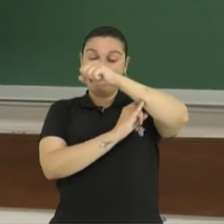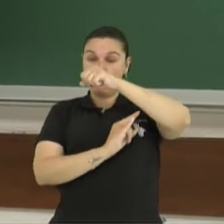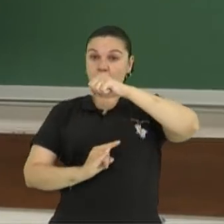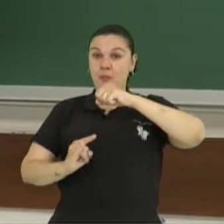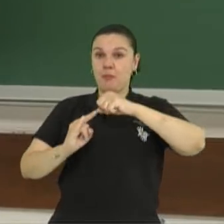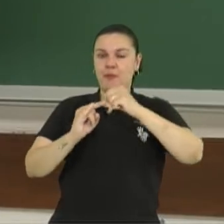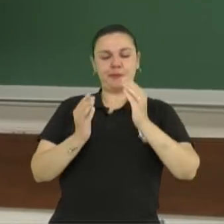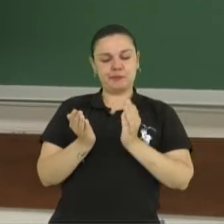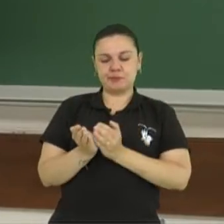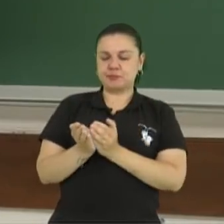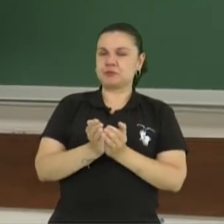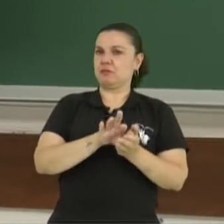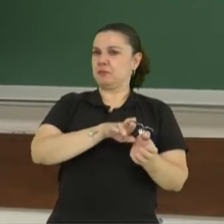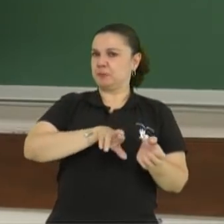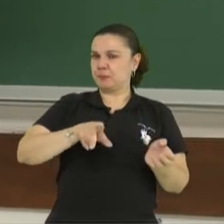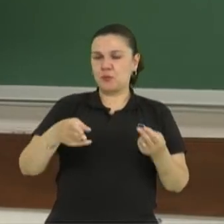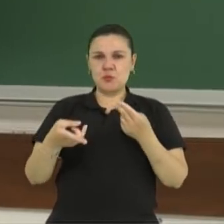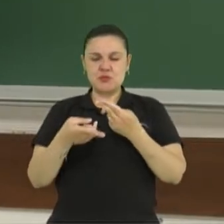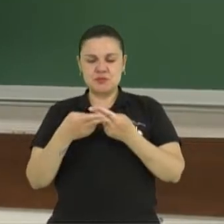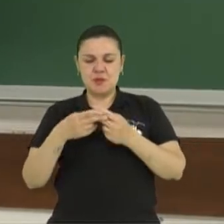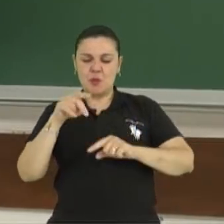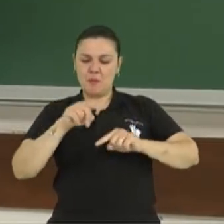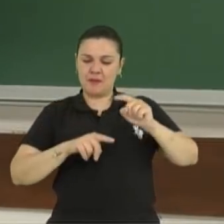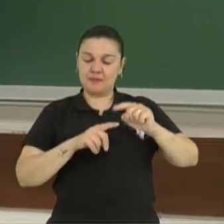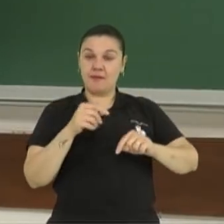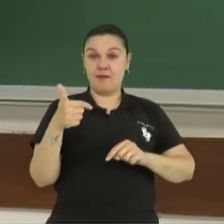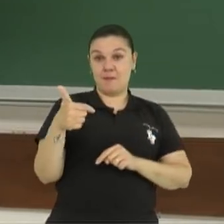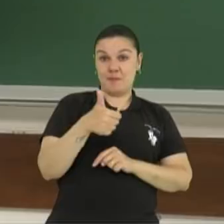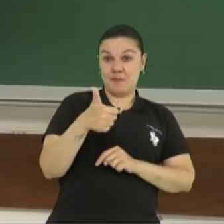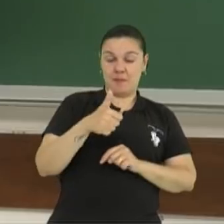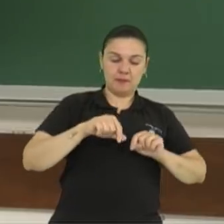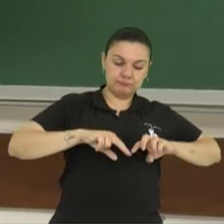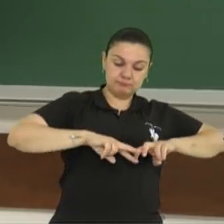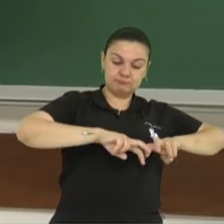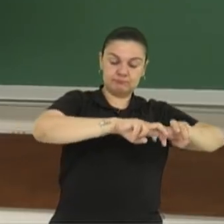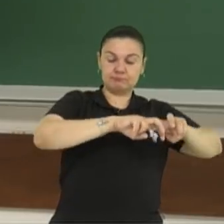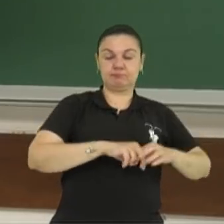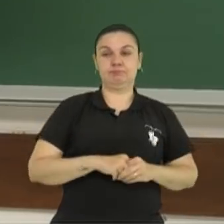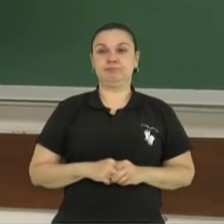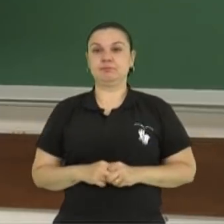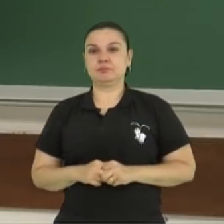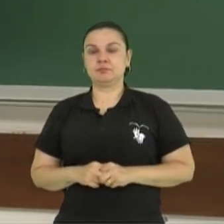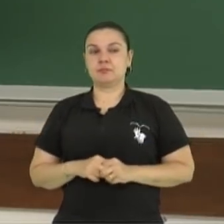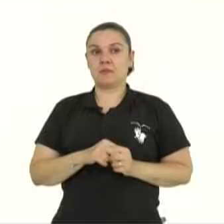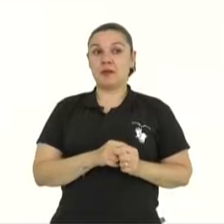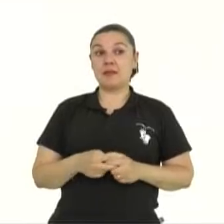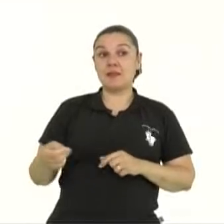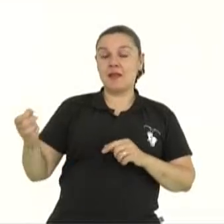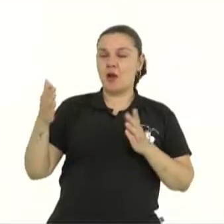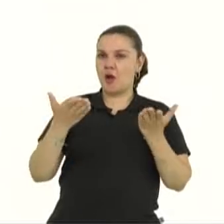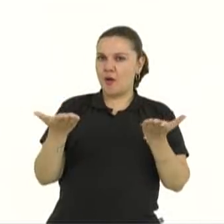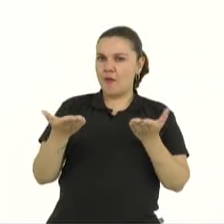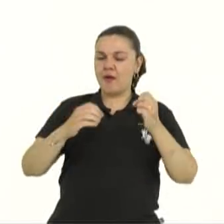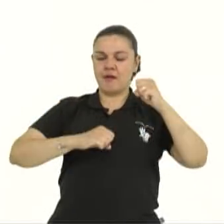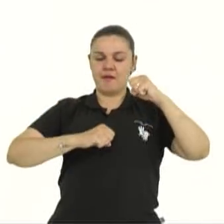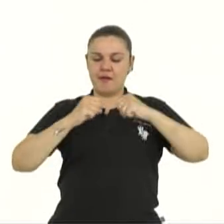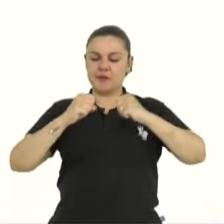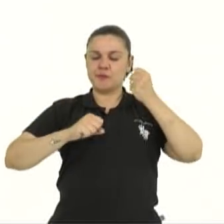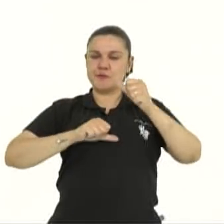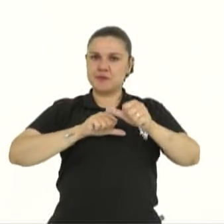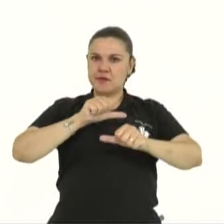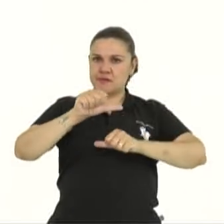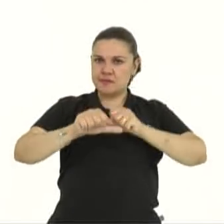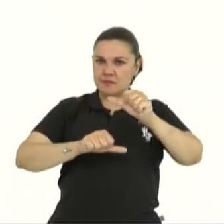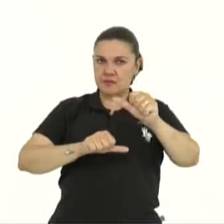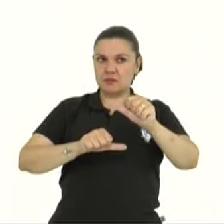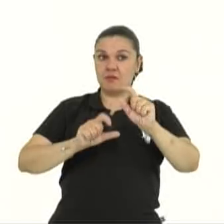usando diferentes matérias-primas, ok? Indústria de transformação. Ela